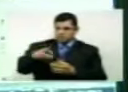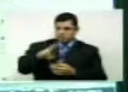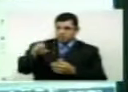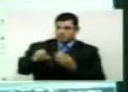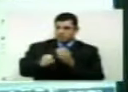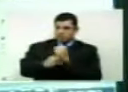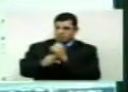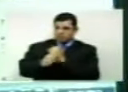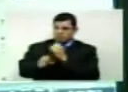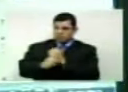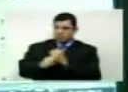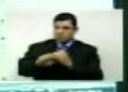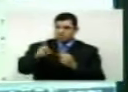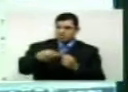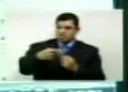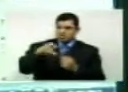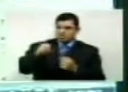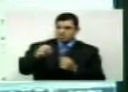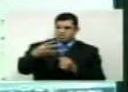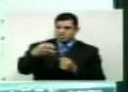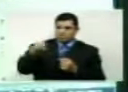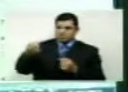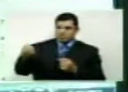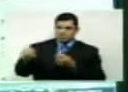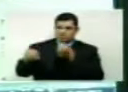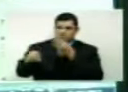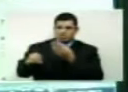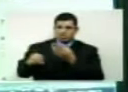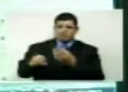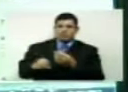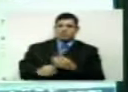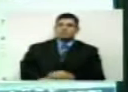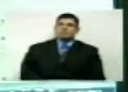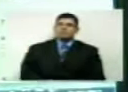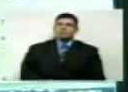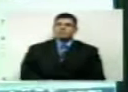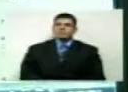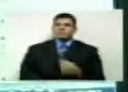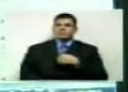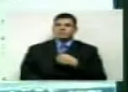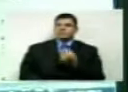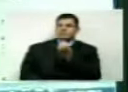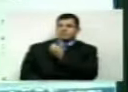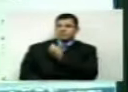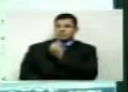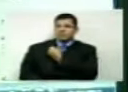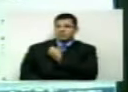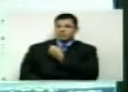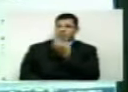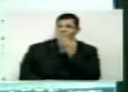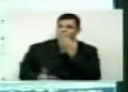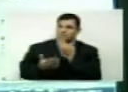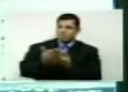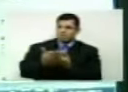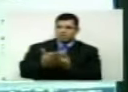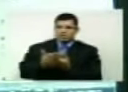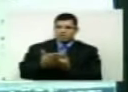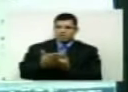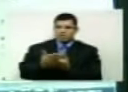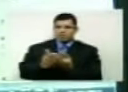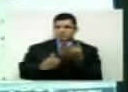bilhões e 800 para 6 bilhões e 400. Portanto, em números absolutos,